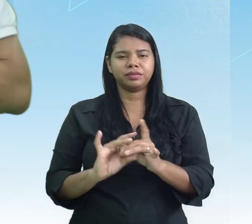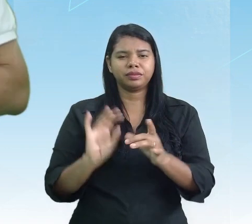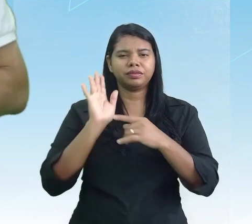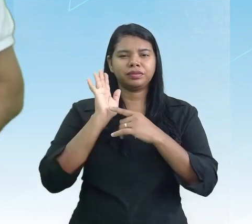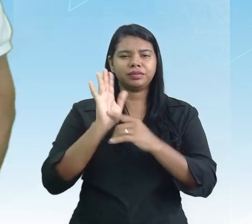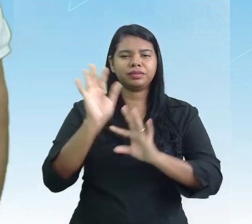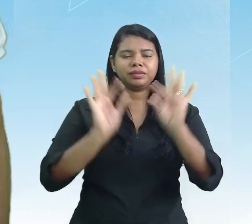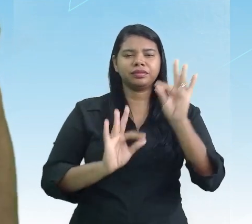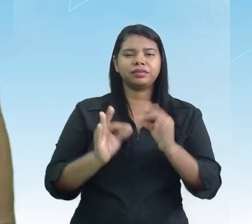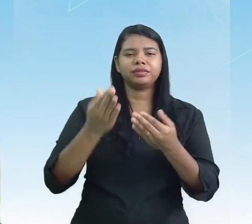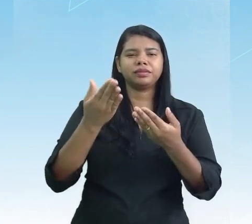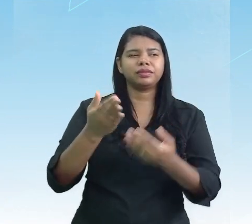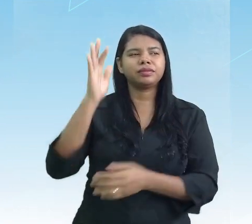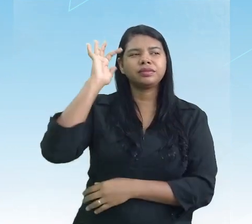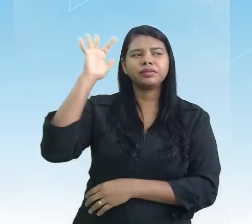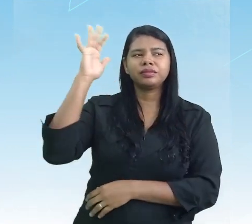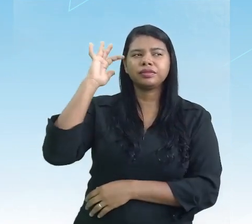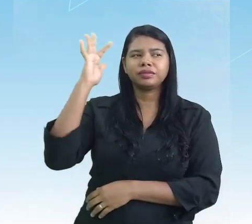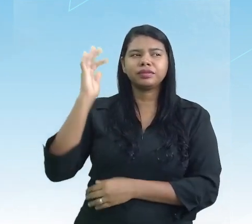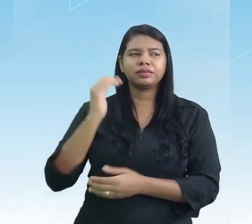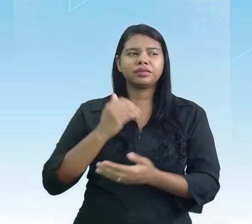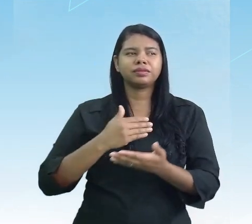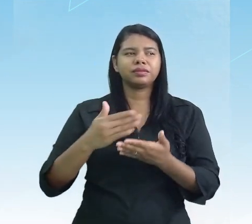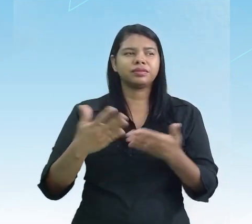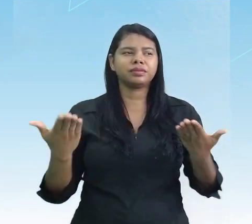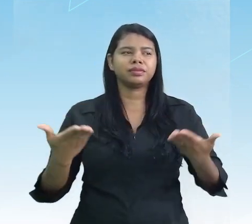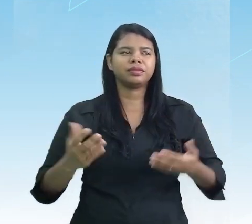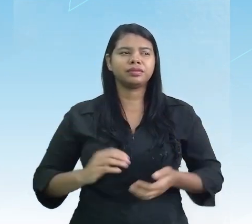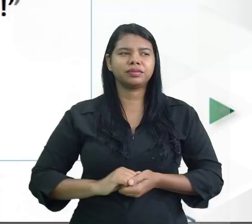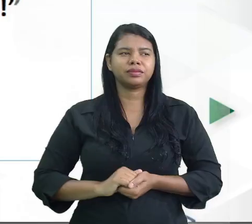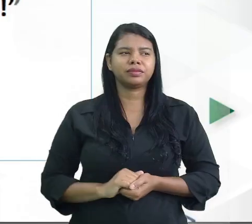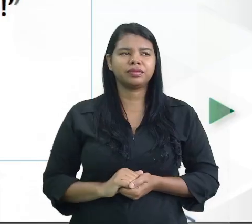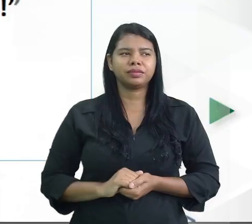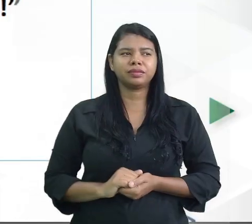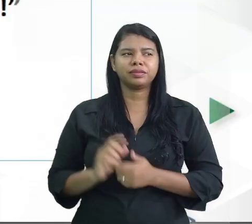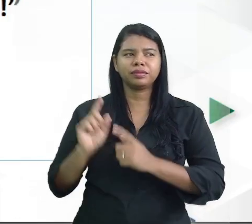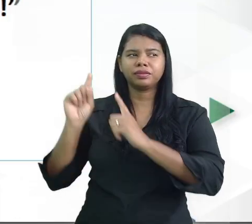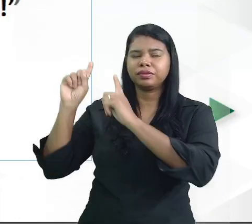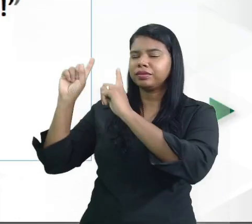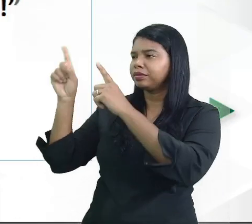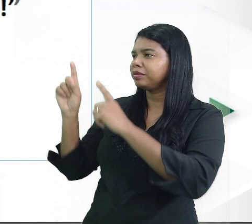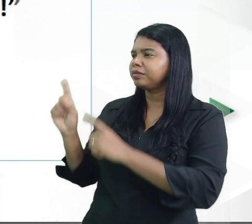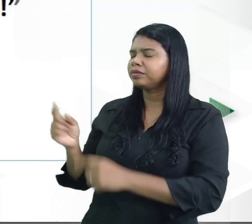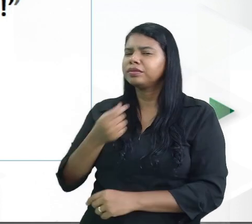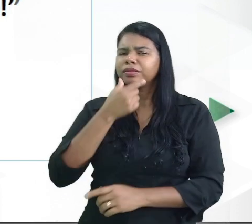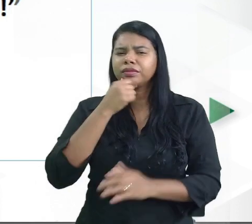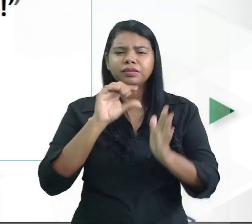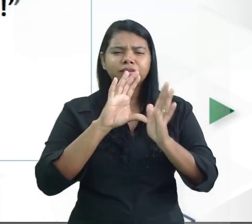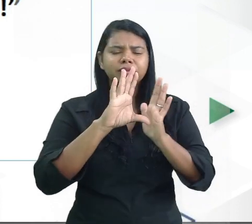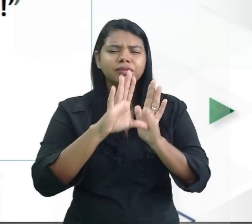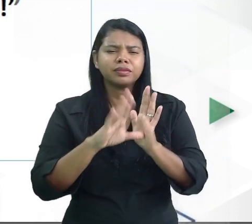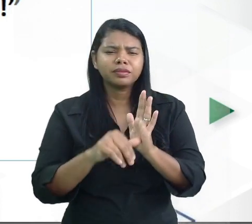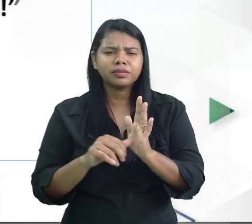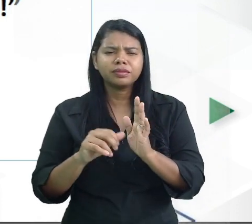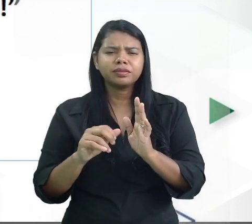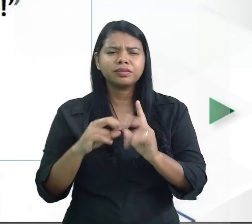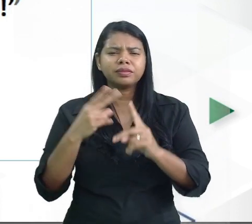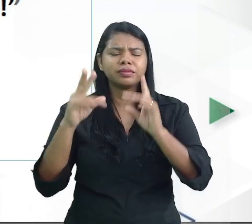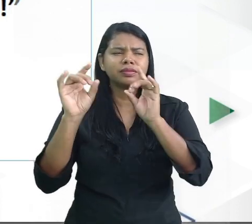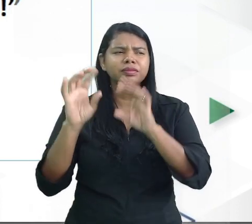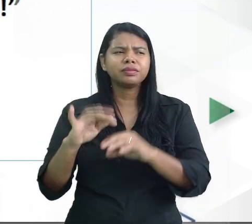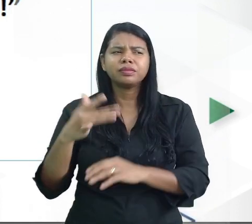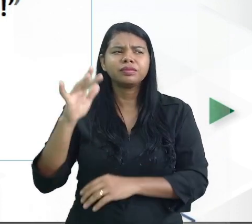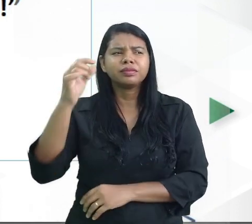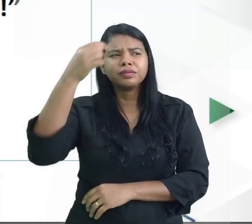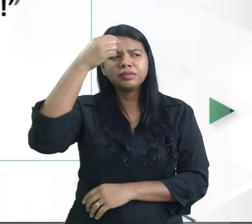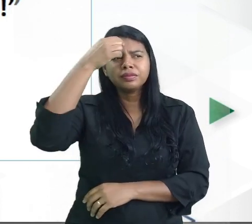vocês um pensamento. Vamos ver? Acompanhem comigo. Vamos lá. Um ladrão rouba um tesouro, mas não furta a